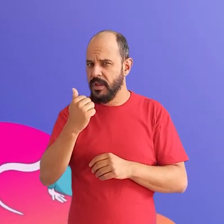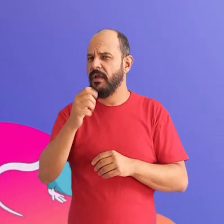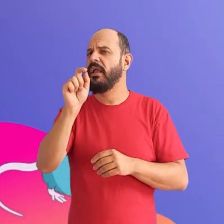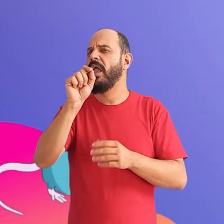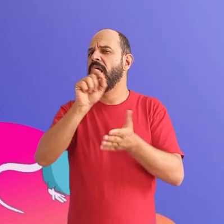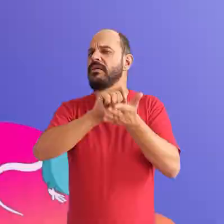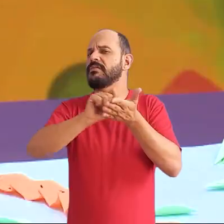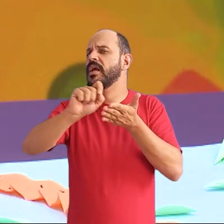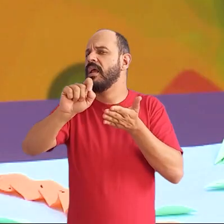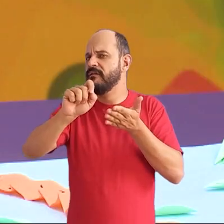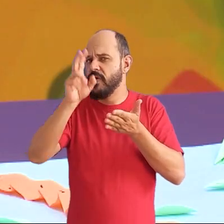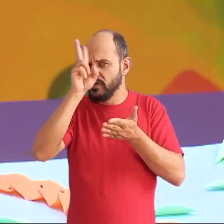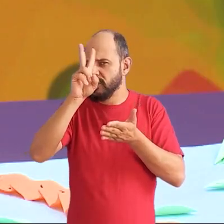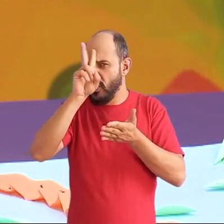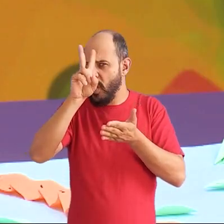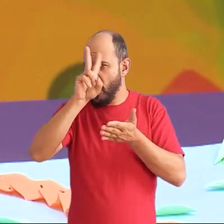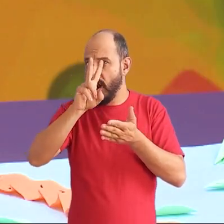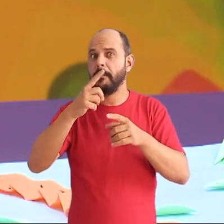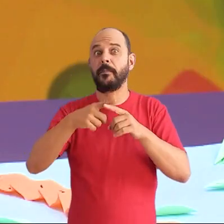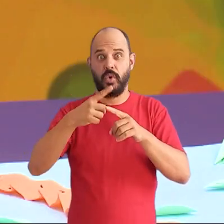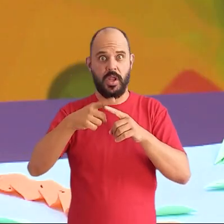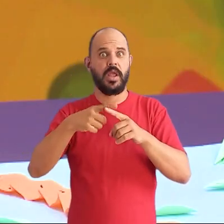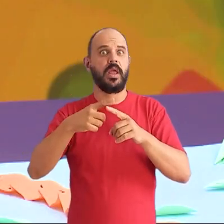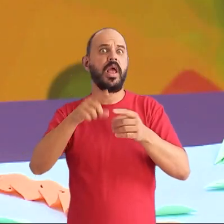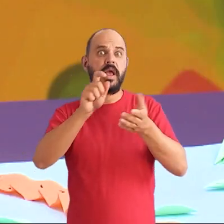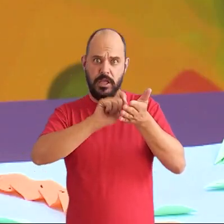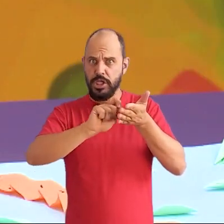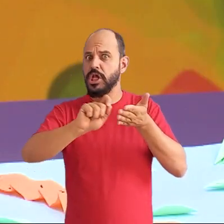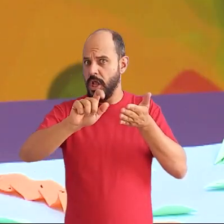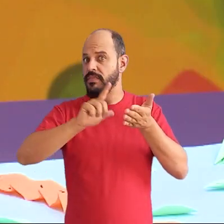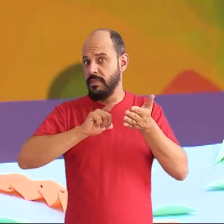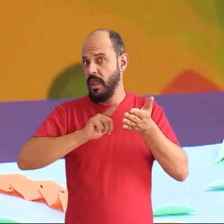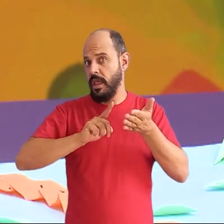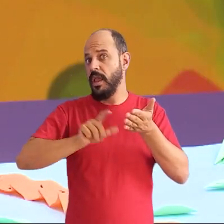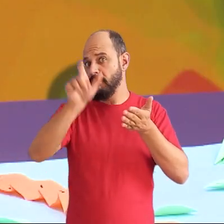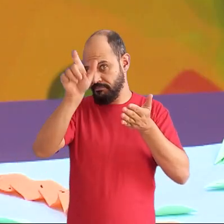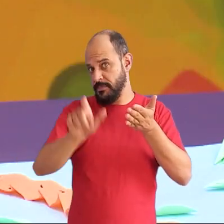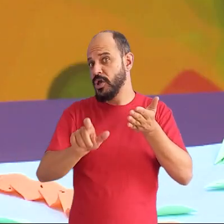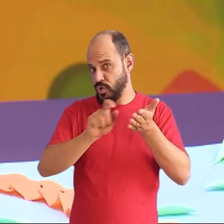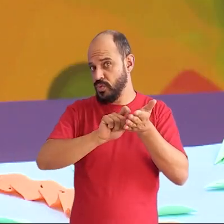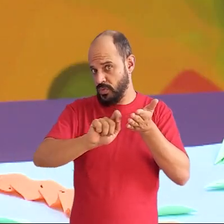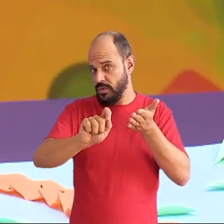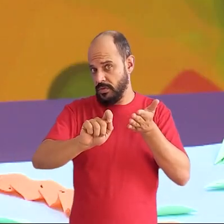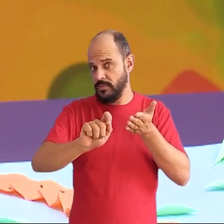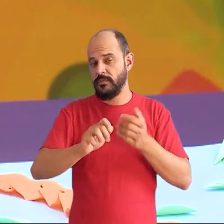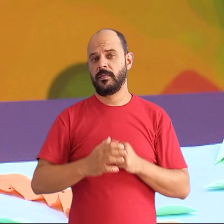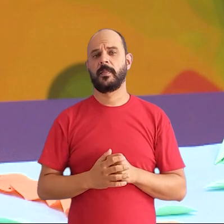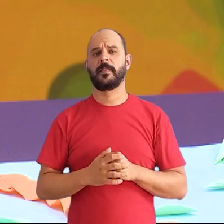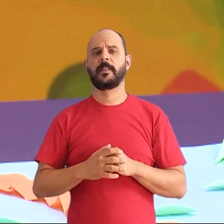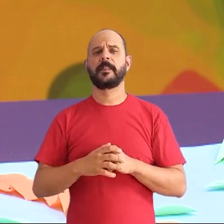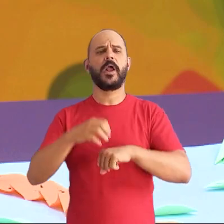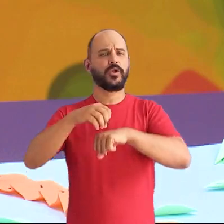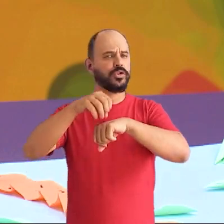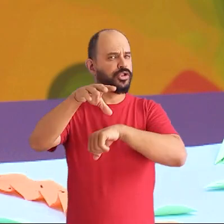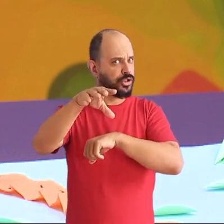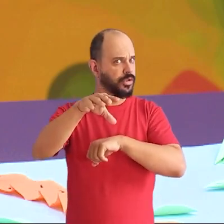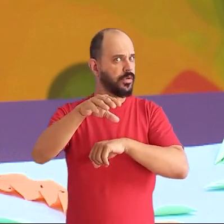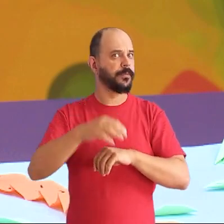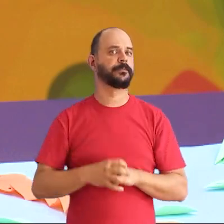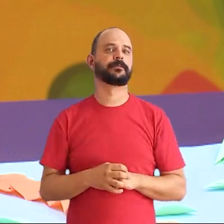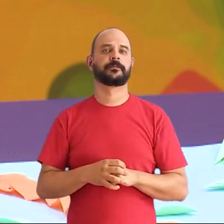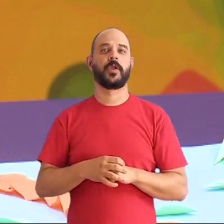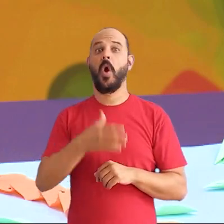essa história. Porque toda boa história foi escrita por alguém. Uma dica,